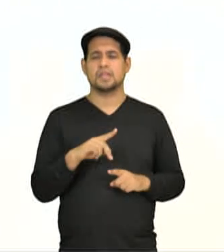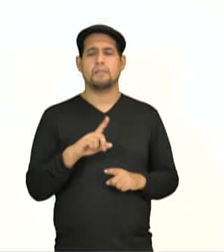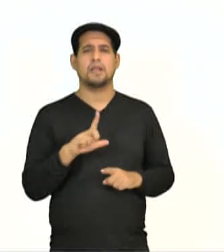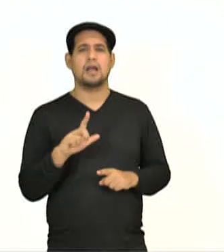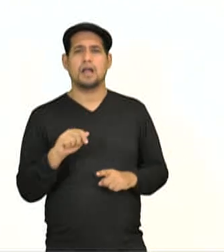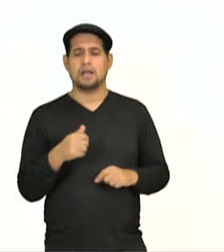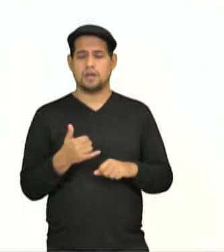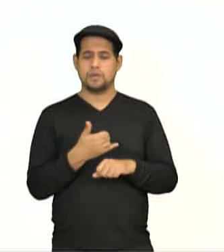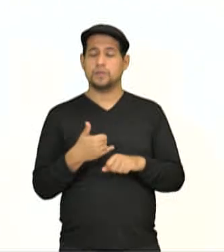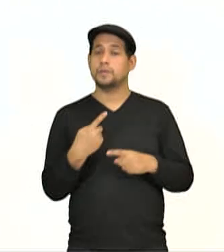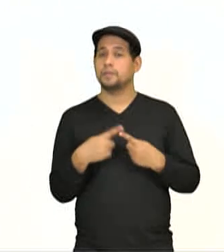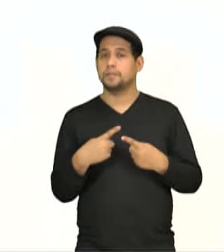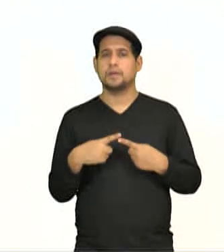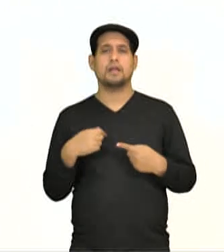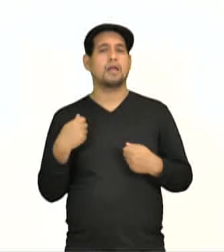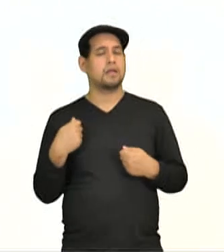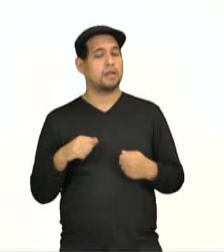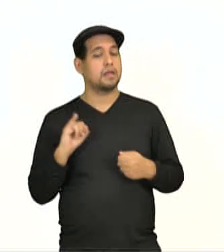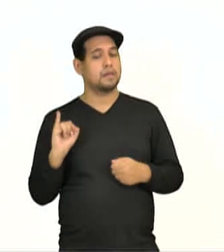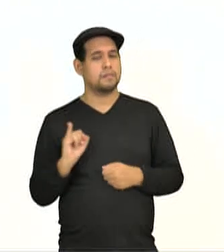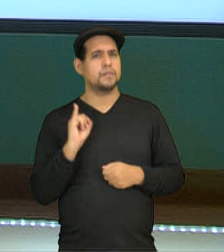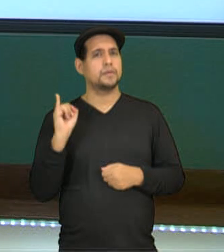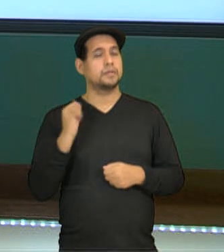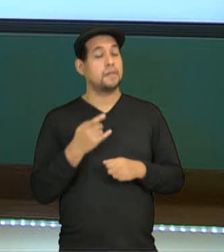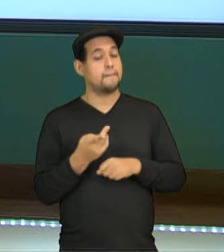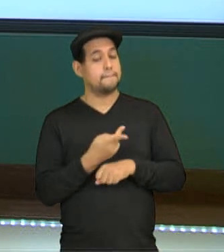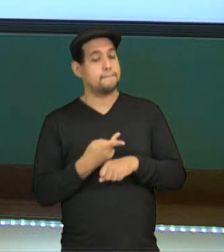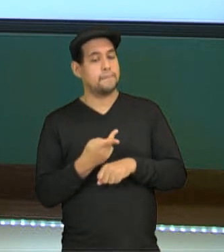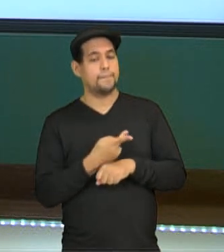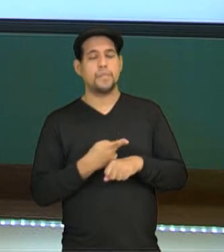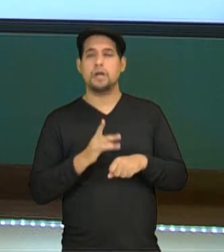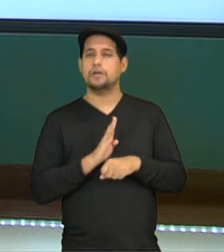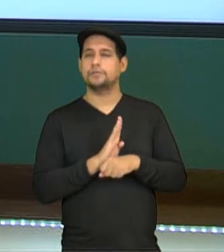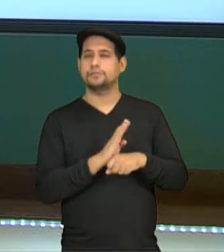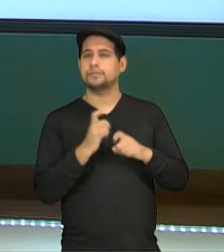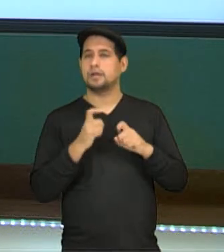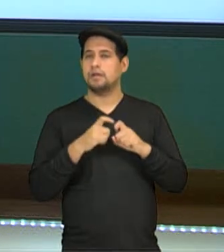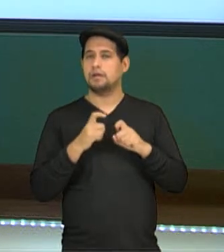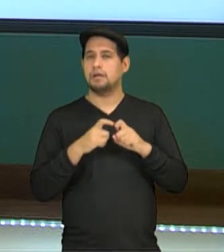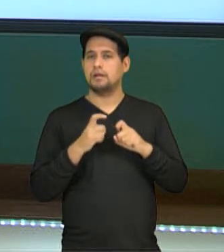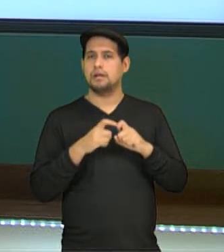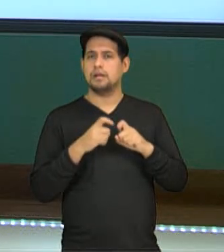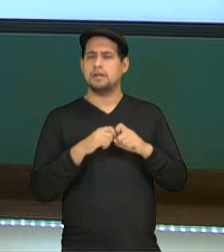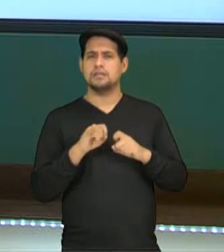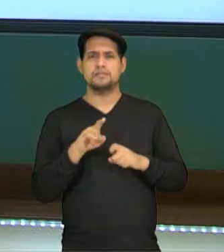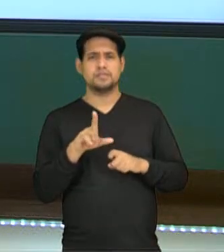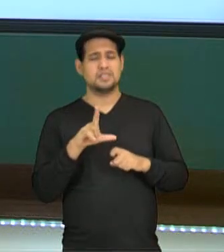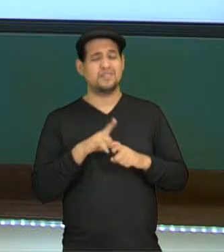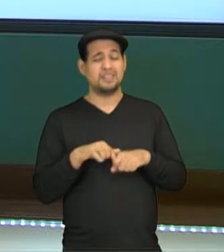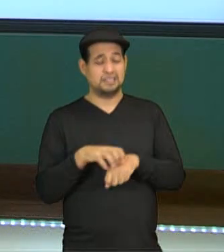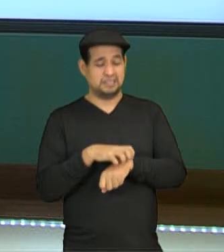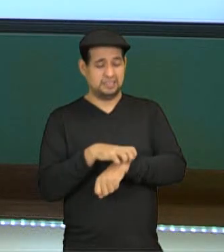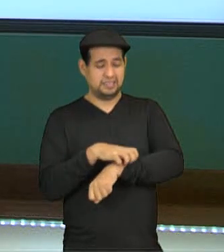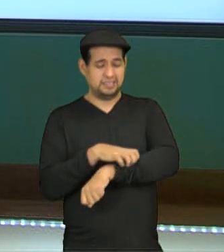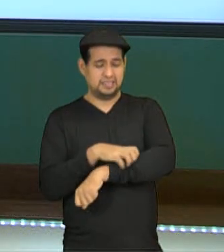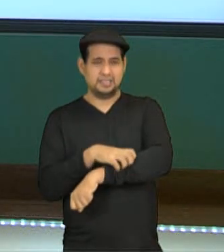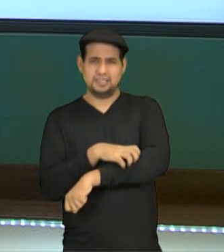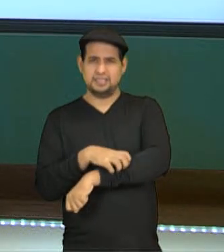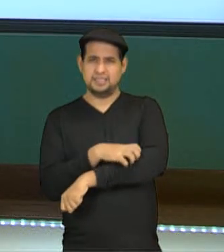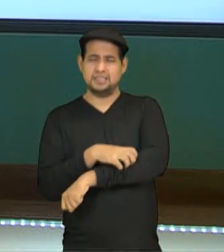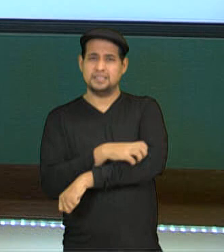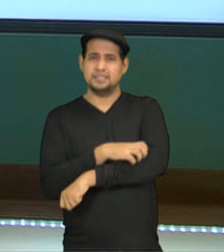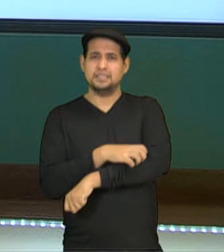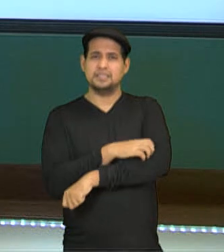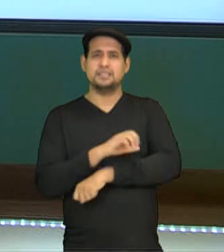gordura. Por isso é essencial procurar ajuda médica, tá? Se você for alérgico a ácido